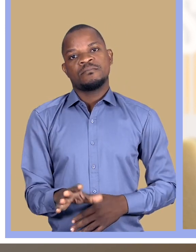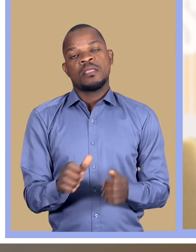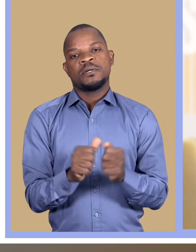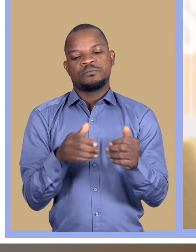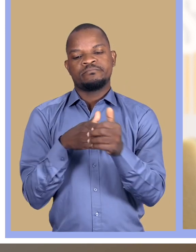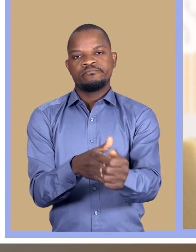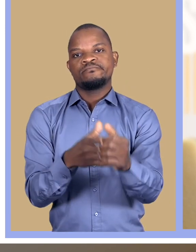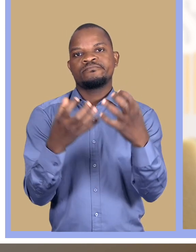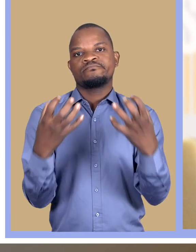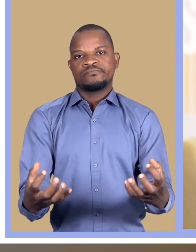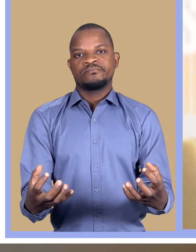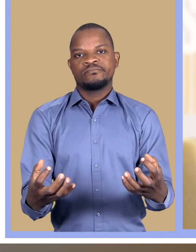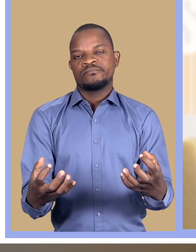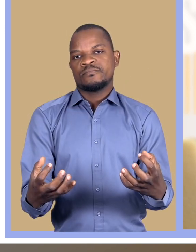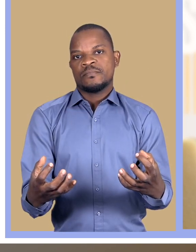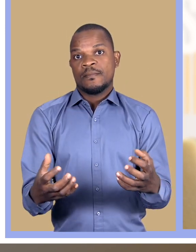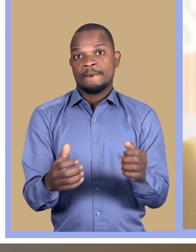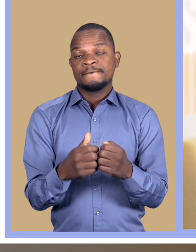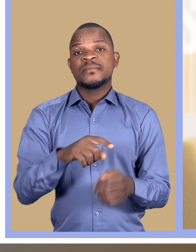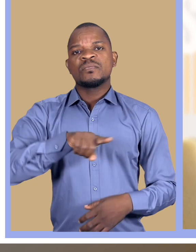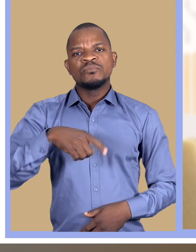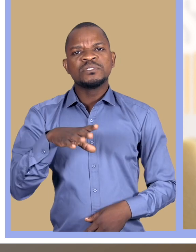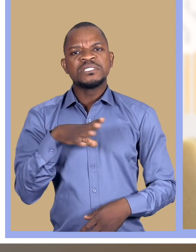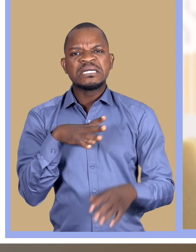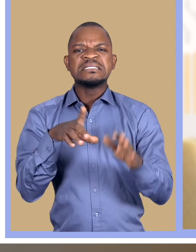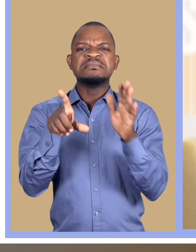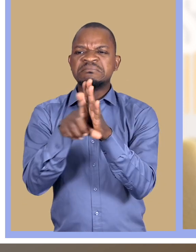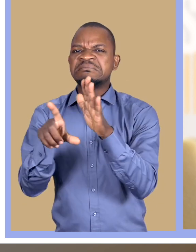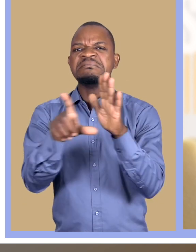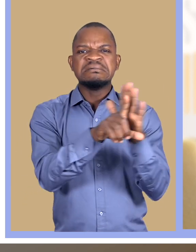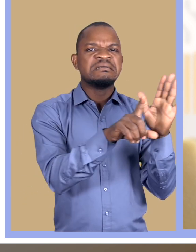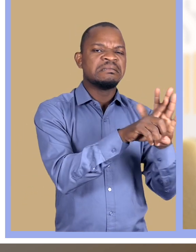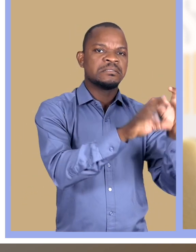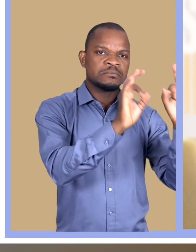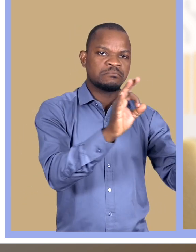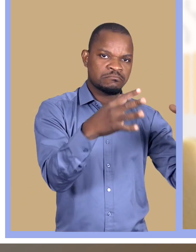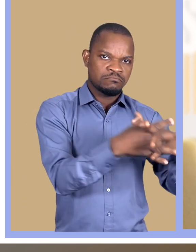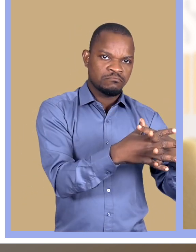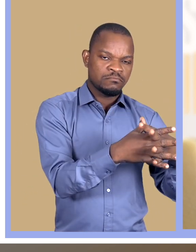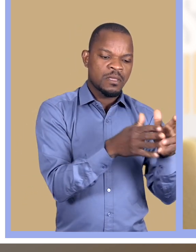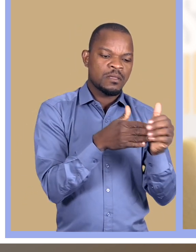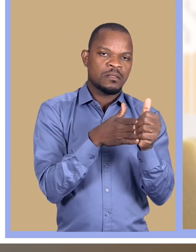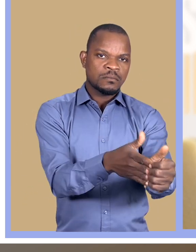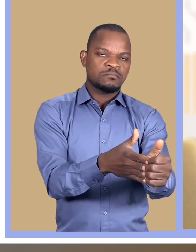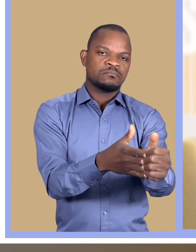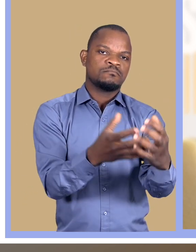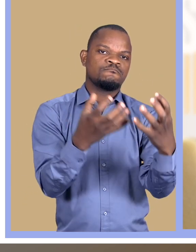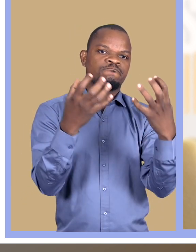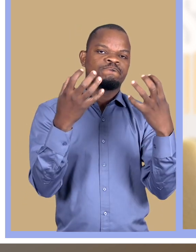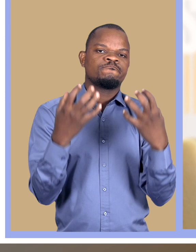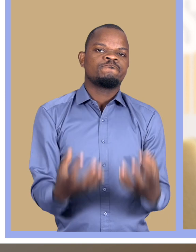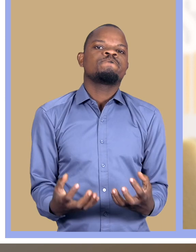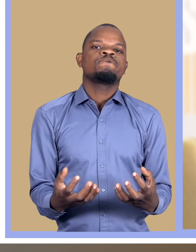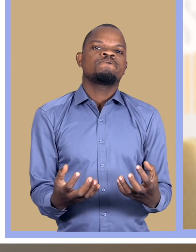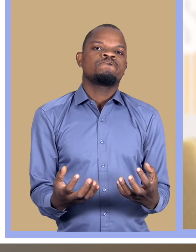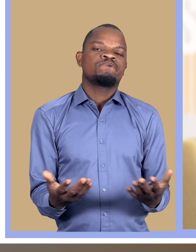valer. O que acontece é que nós temos muita coisa teórica, muita coisa bonita. E nada vale se nós tivermos manancial de leis